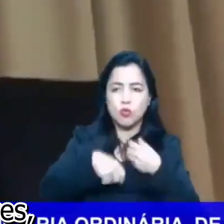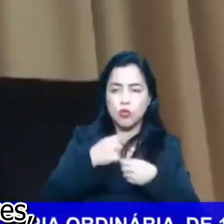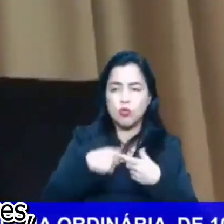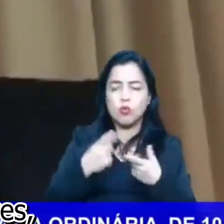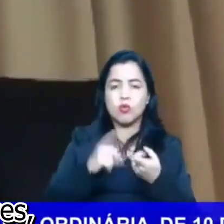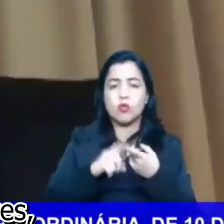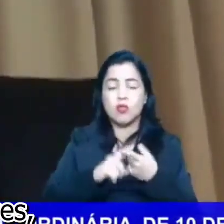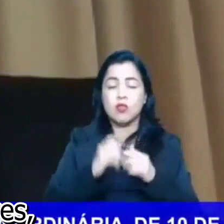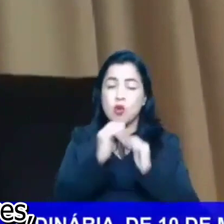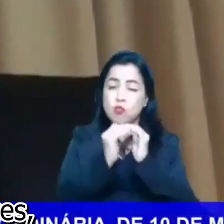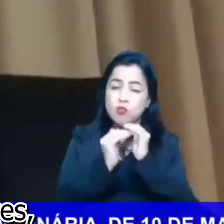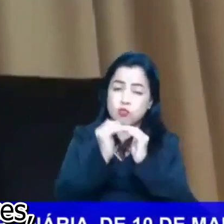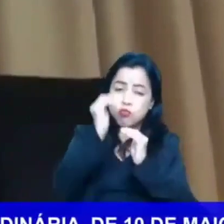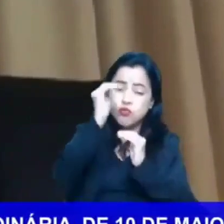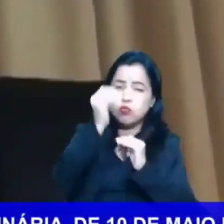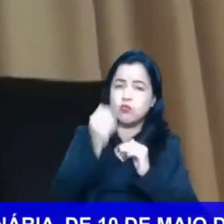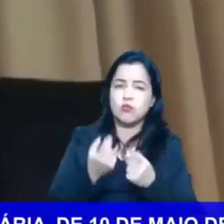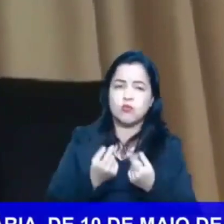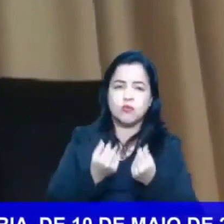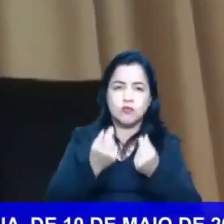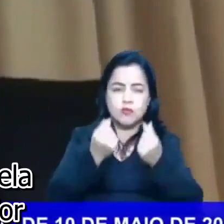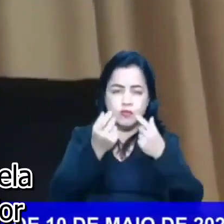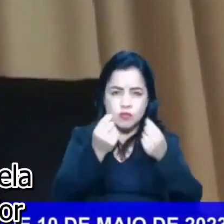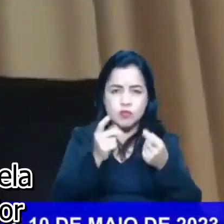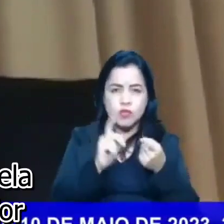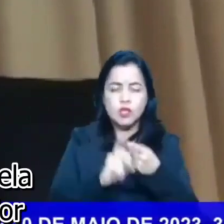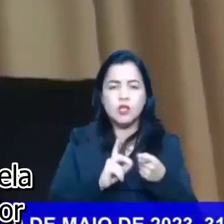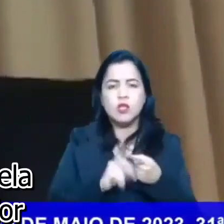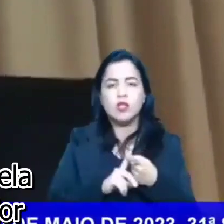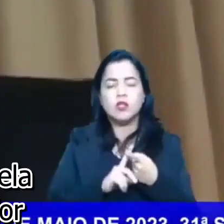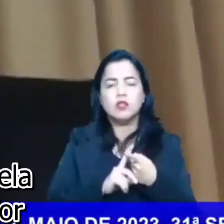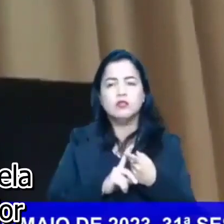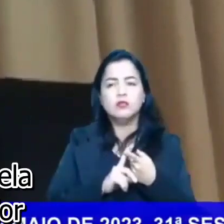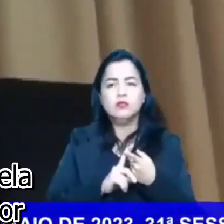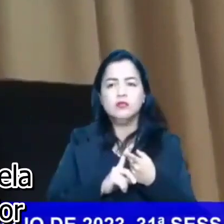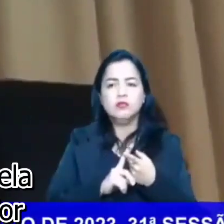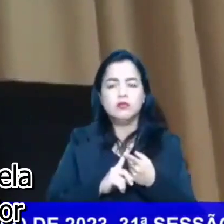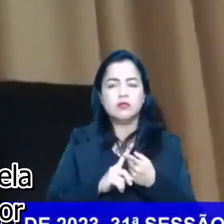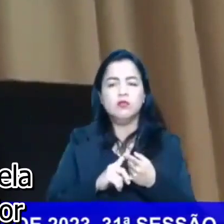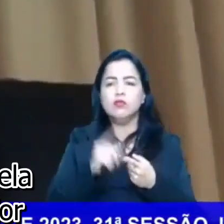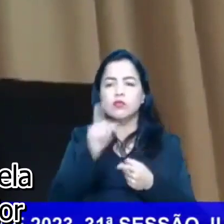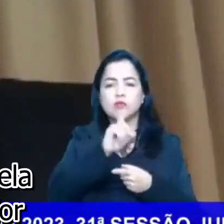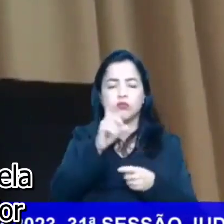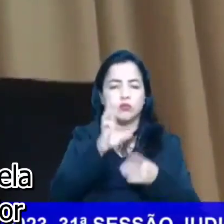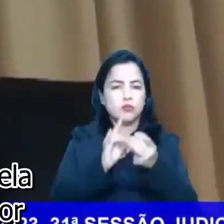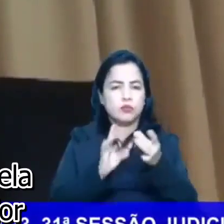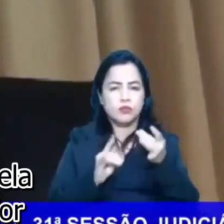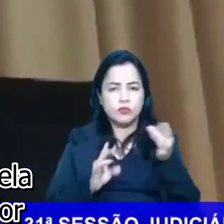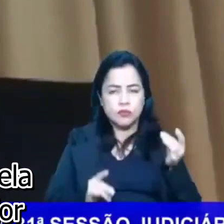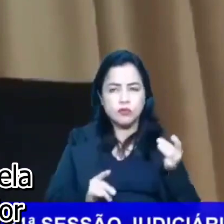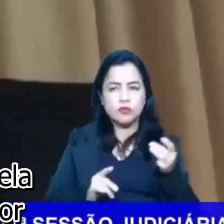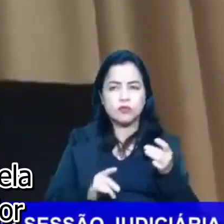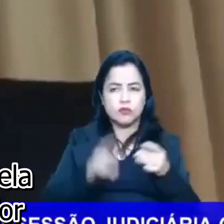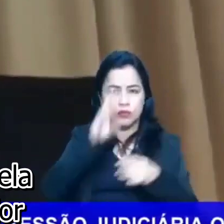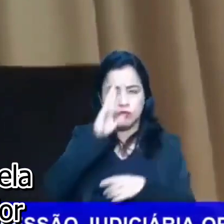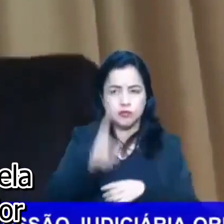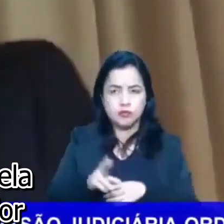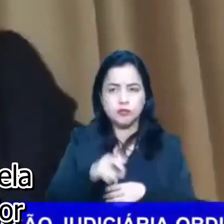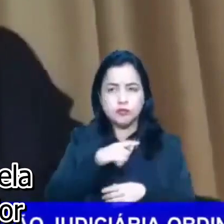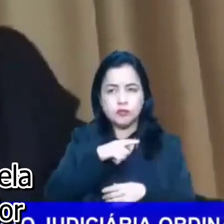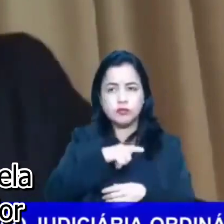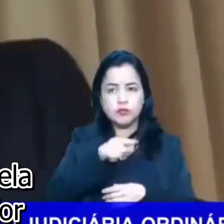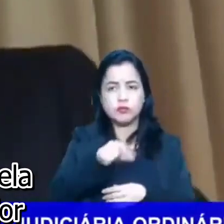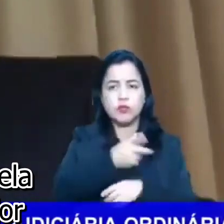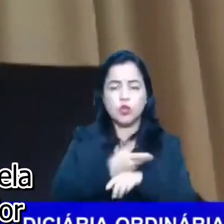dos altos valores e também o não detalhamento, razão pela qual Sua Excelência,